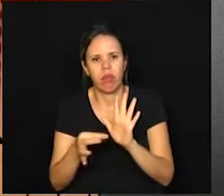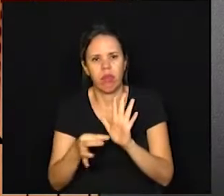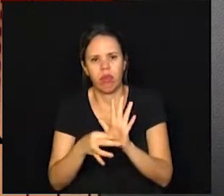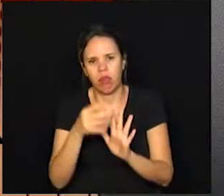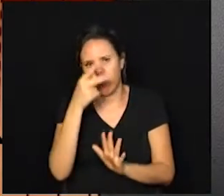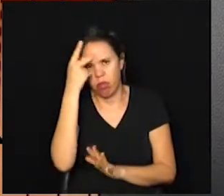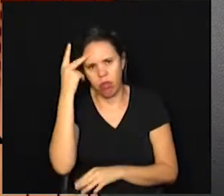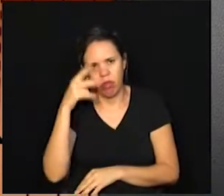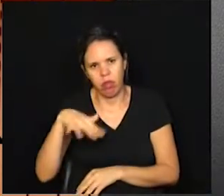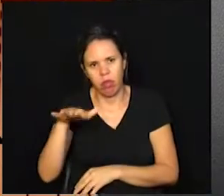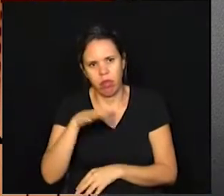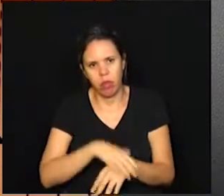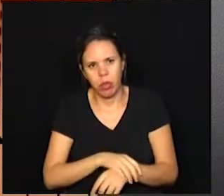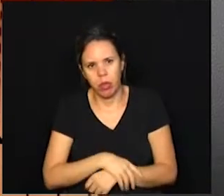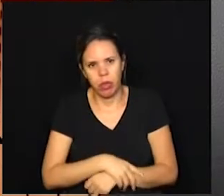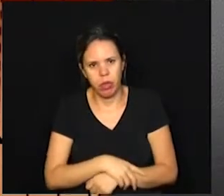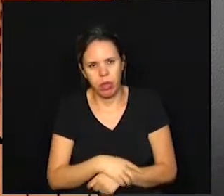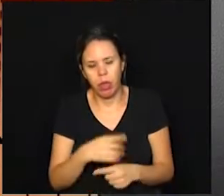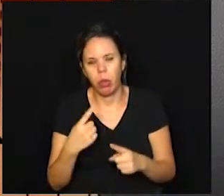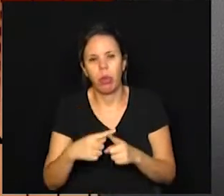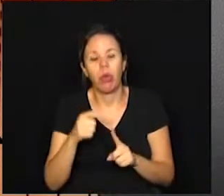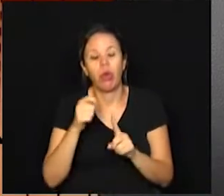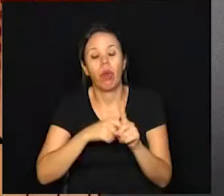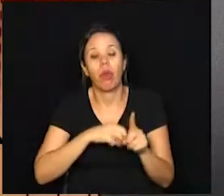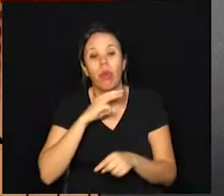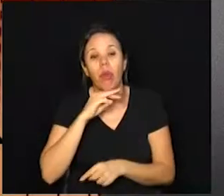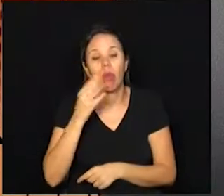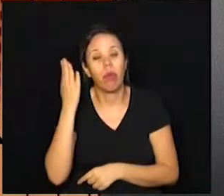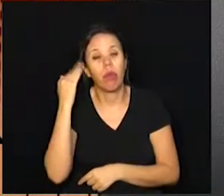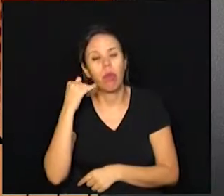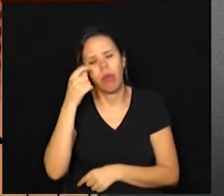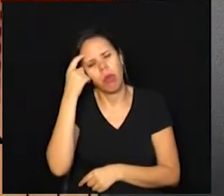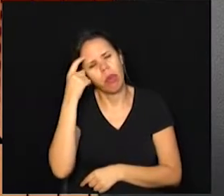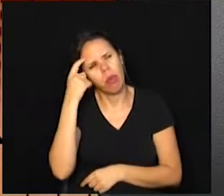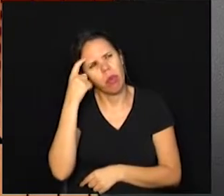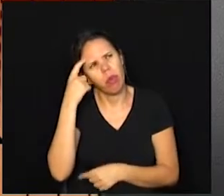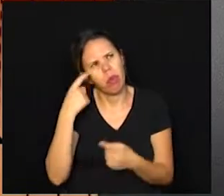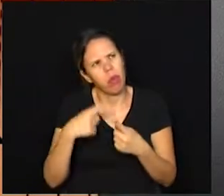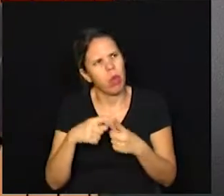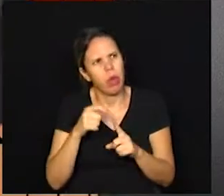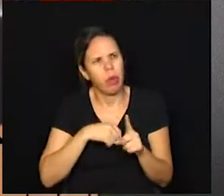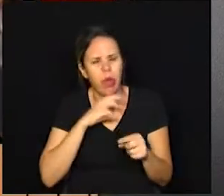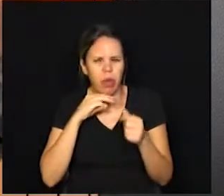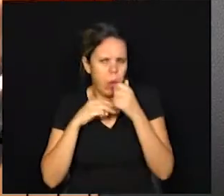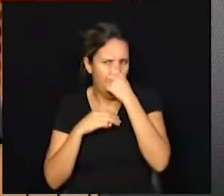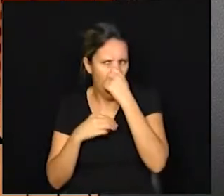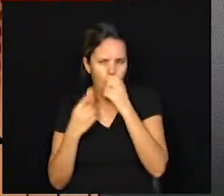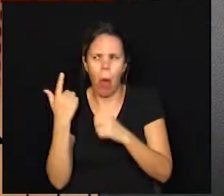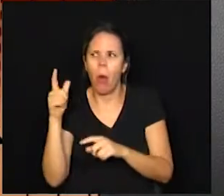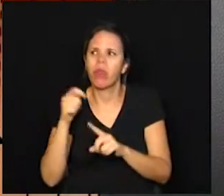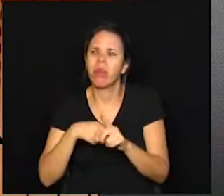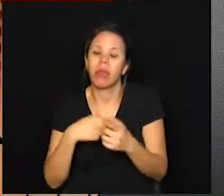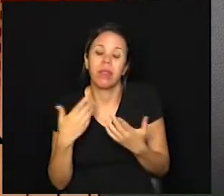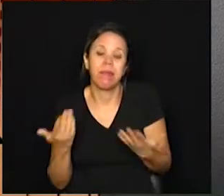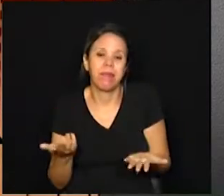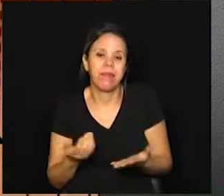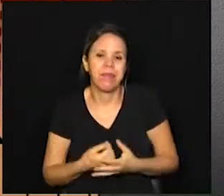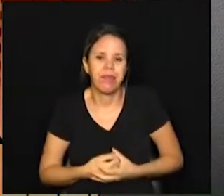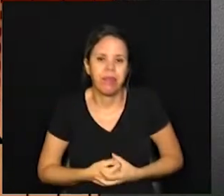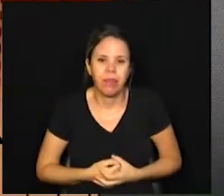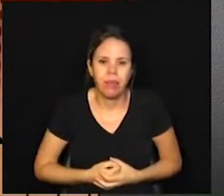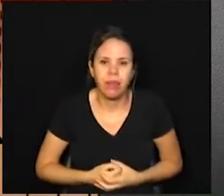pública. E por que o mês de março? Alguém pode estar pensando, por que março? Não podia ser outro mês?